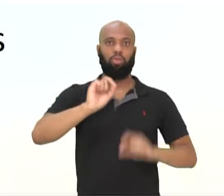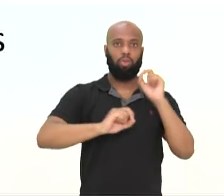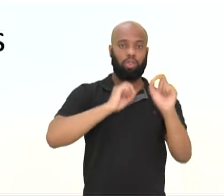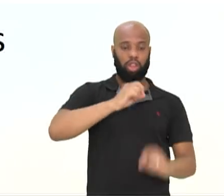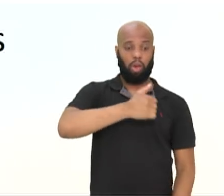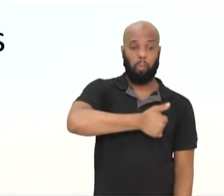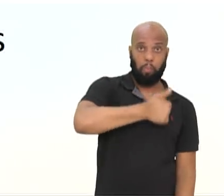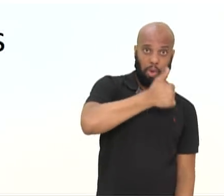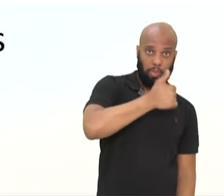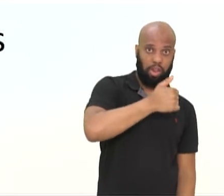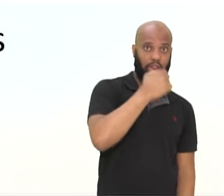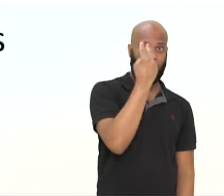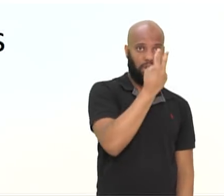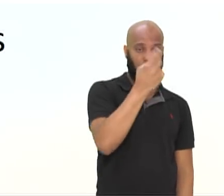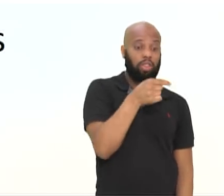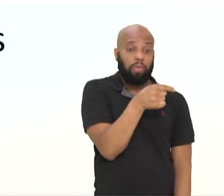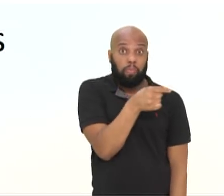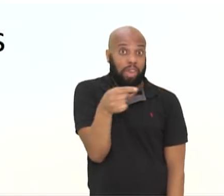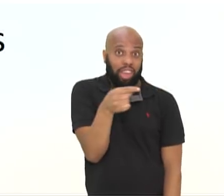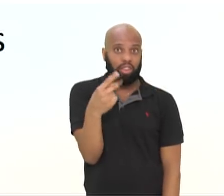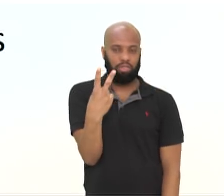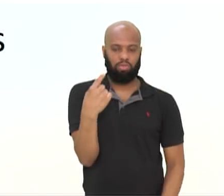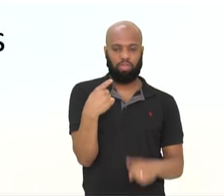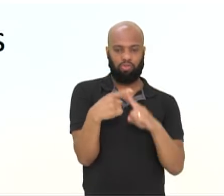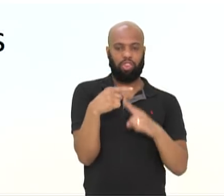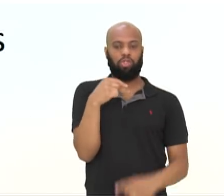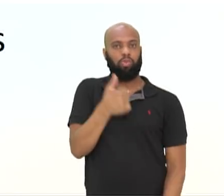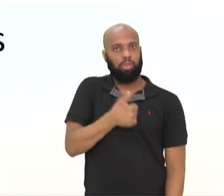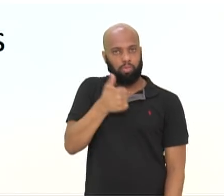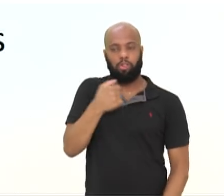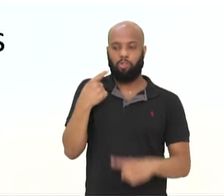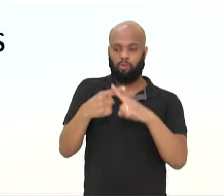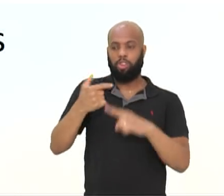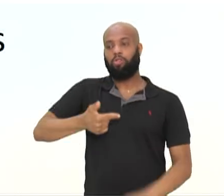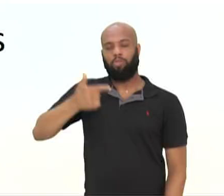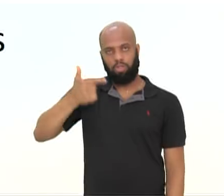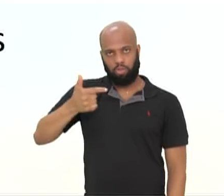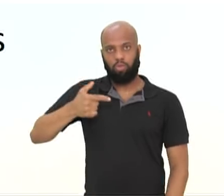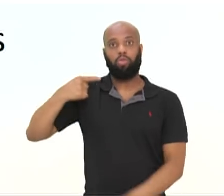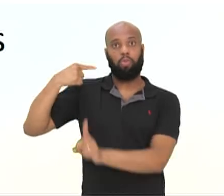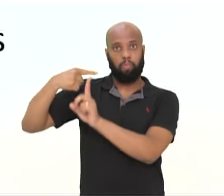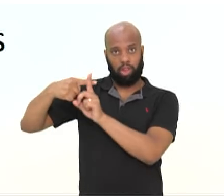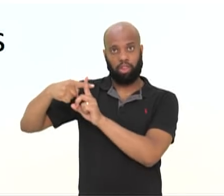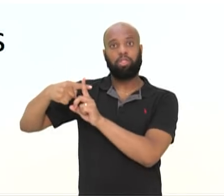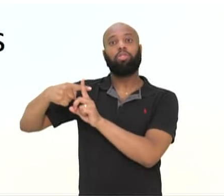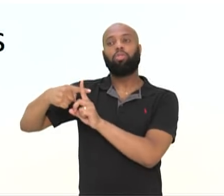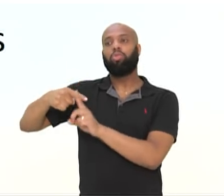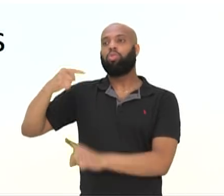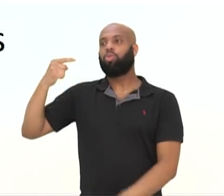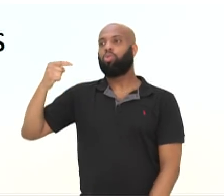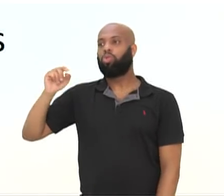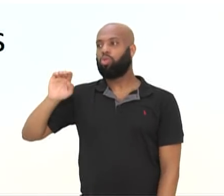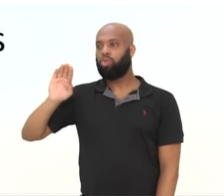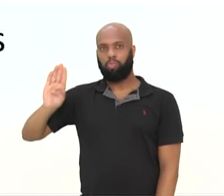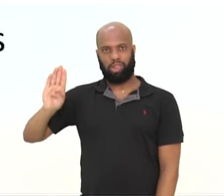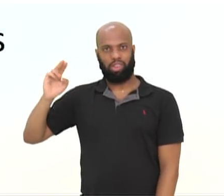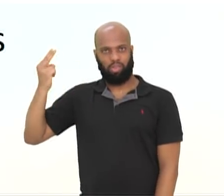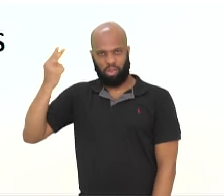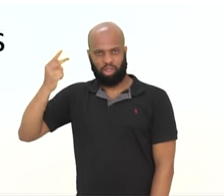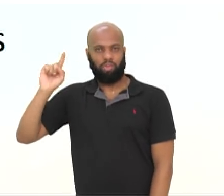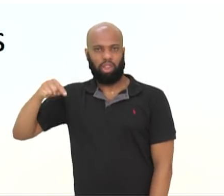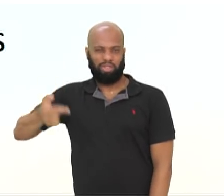do primeiro termo, menos 2 vezes o primeiro vezes o segundo, mais o quadrado do segundo.